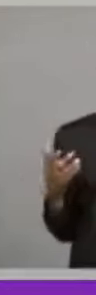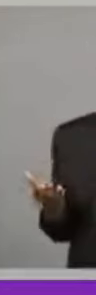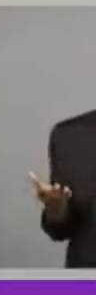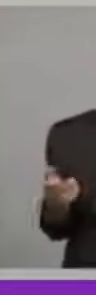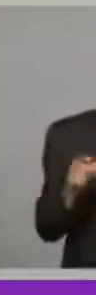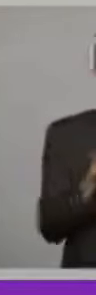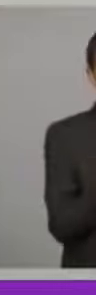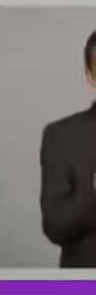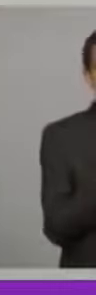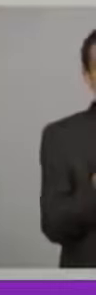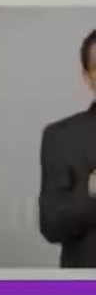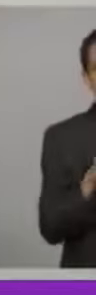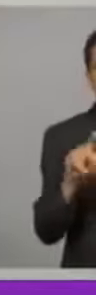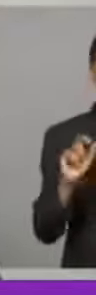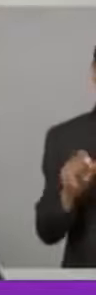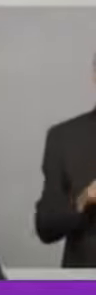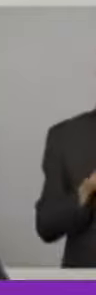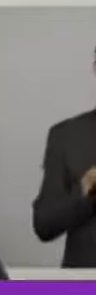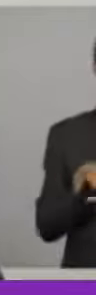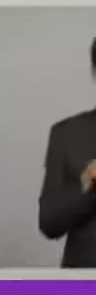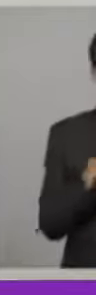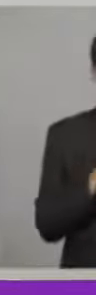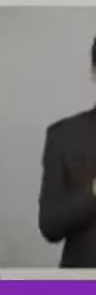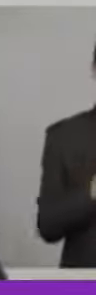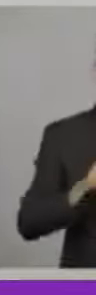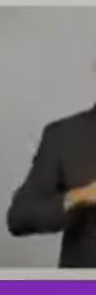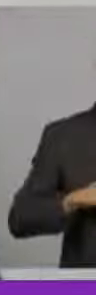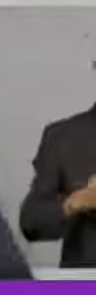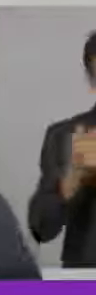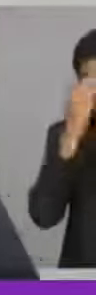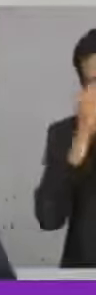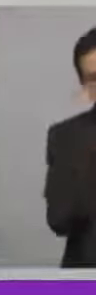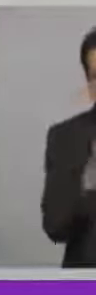aí a sociedade civil e as entidades representativas sindicais. Muito obrigado, presidente.